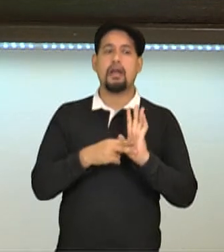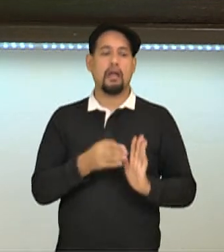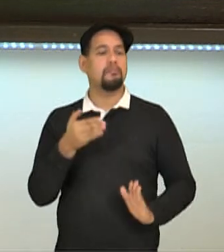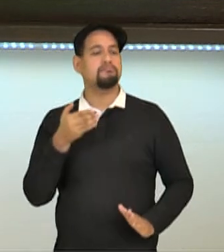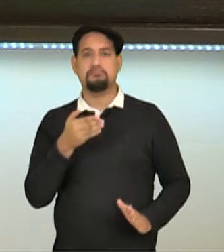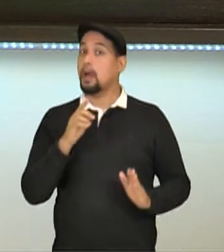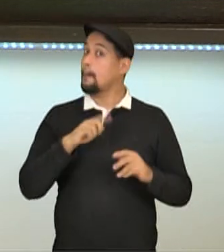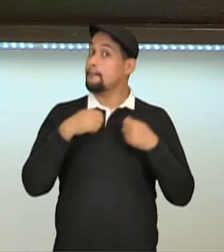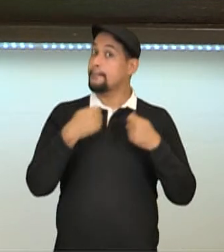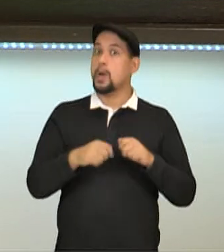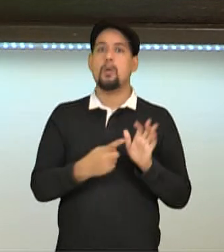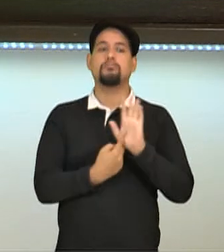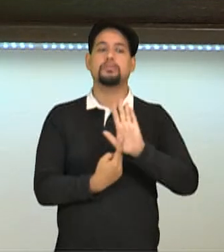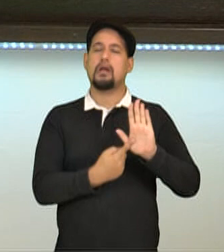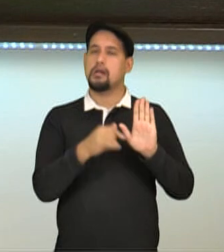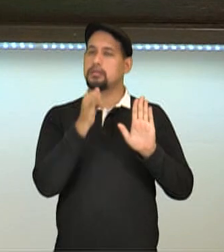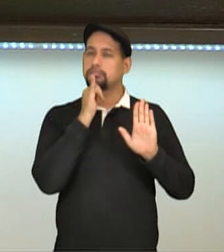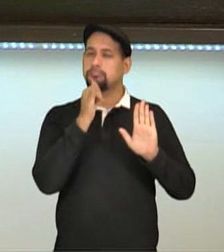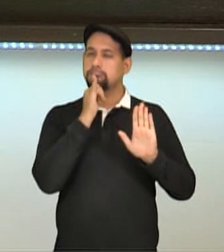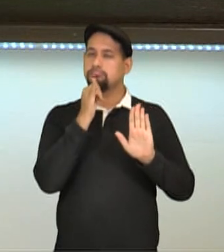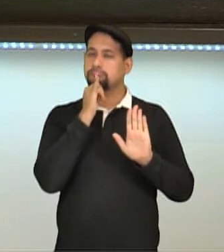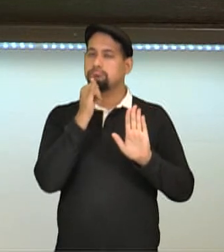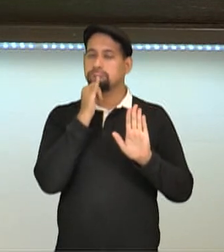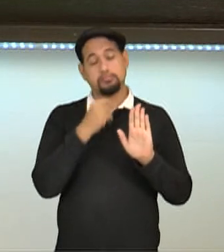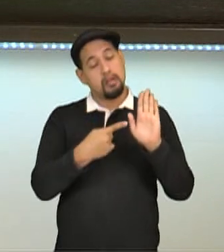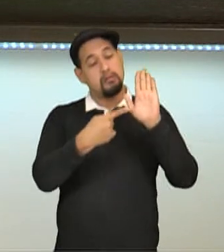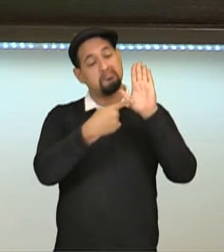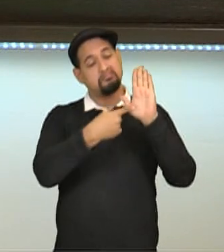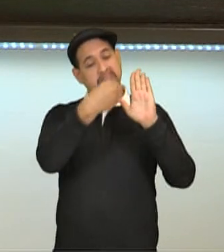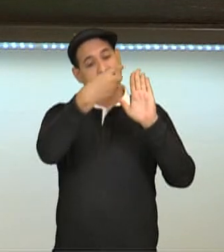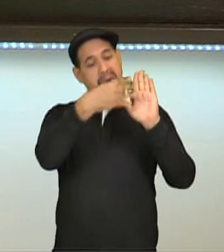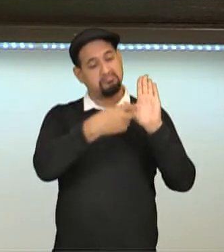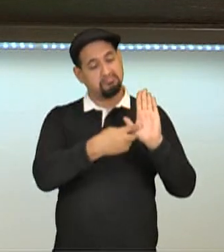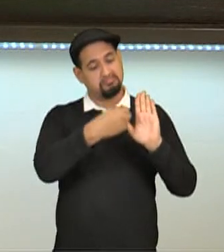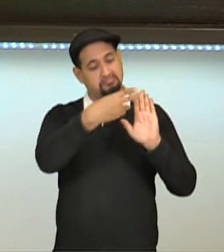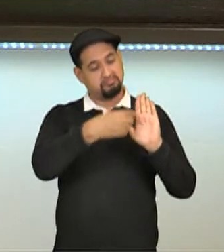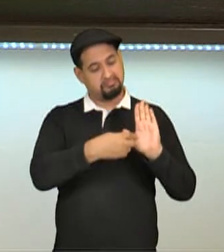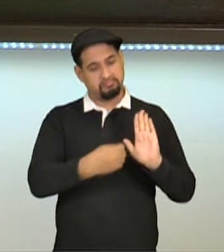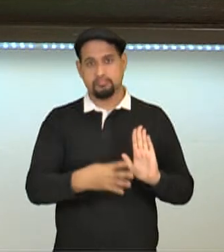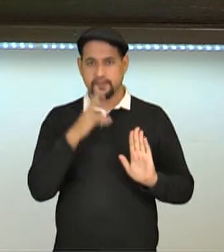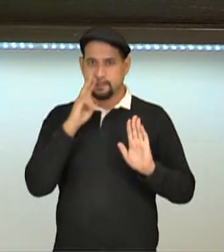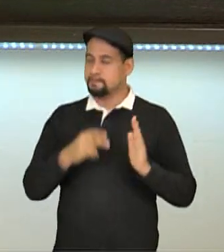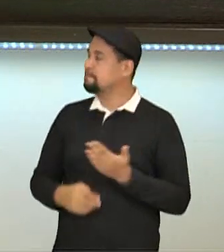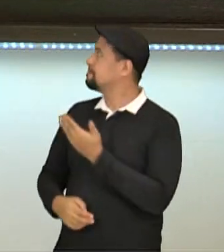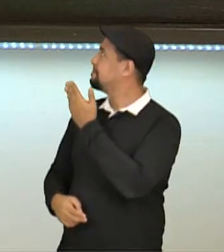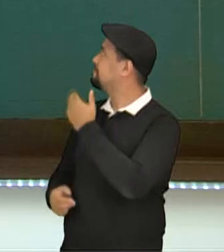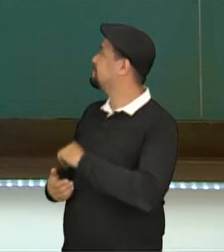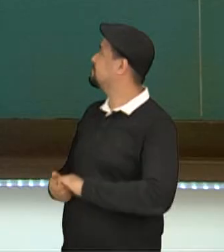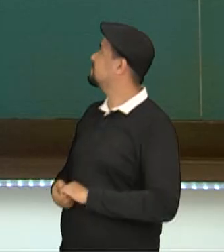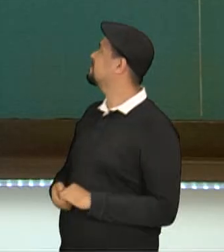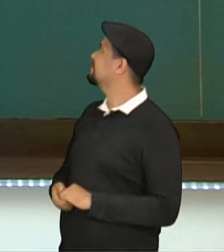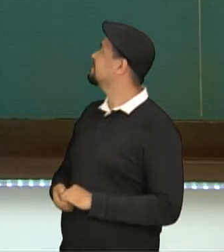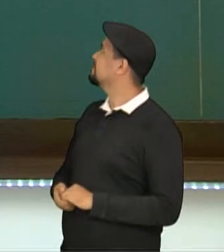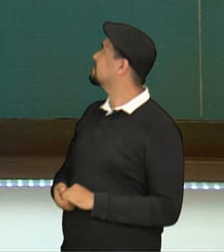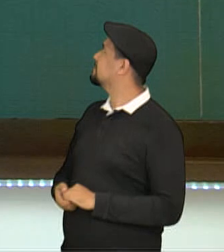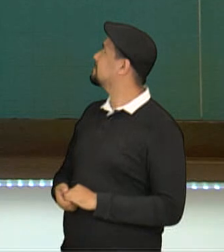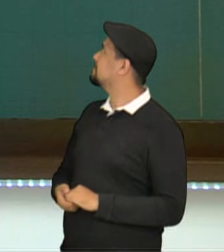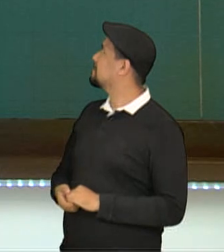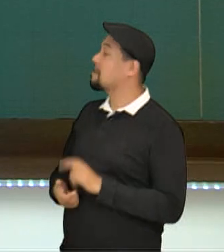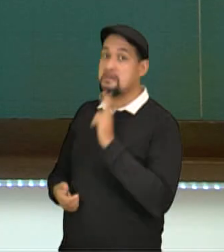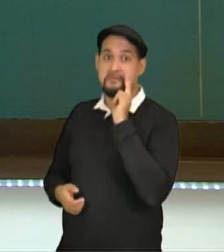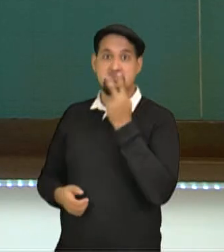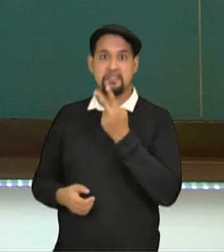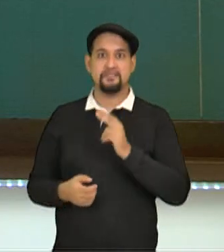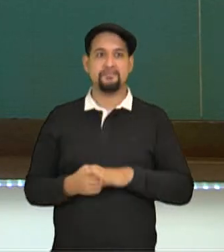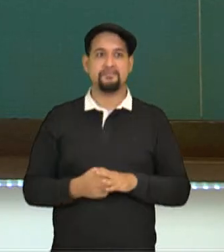trazer exemplos do nosso dia a dia que dão a ideia de ponto. Vamos ver? Olha lá. Olha a ideia de ponto